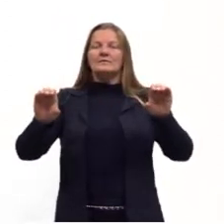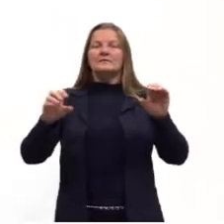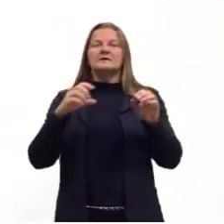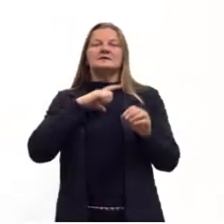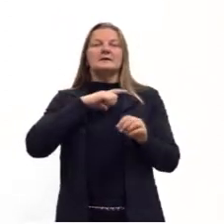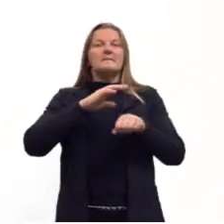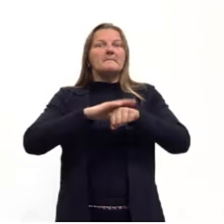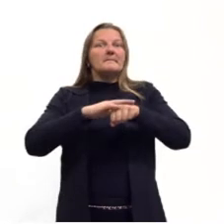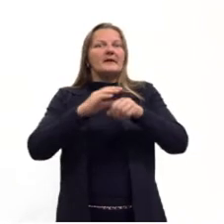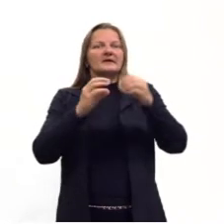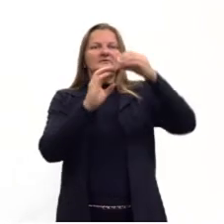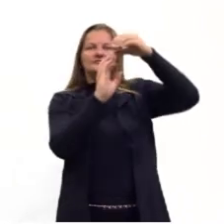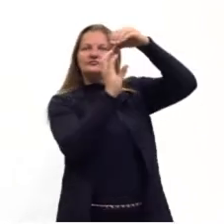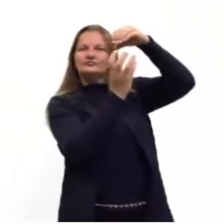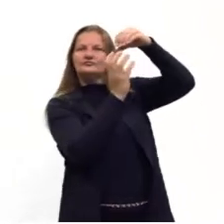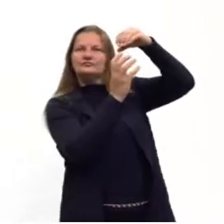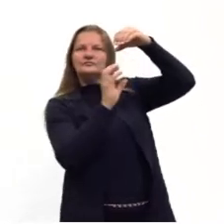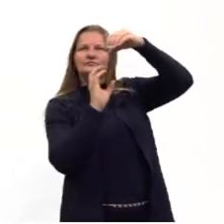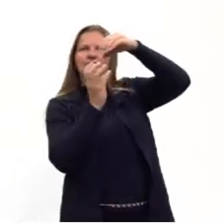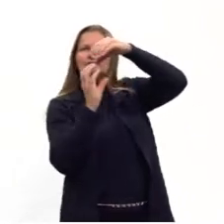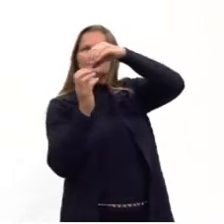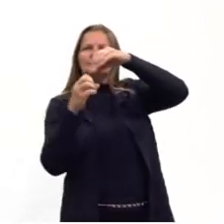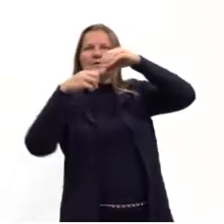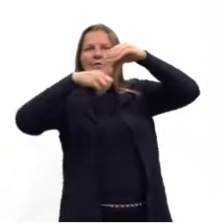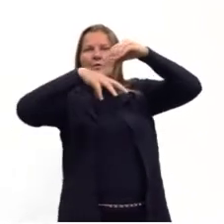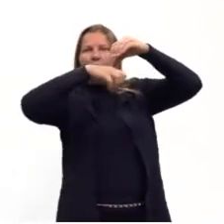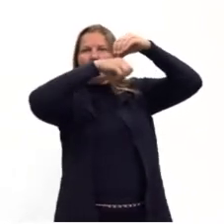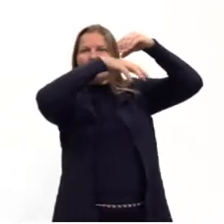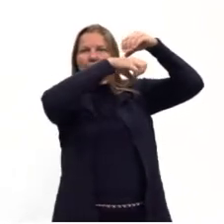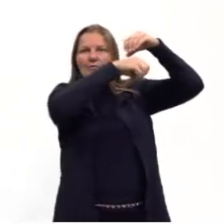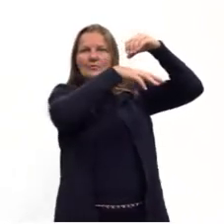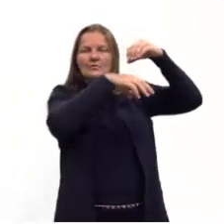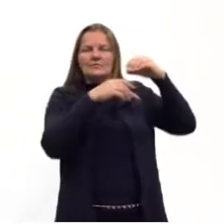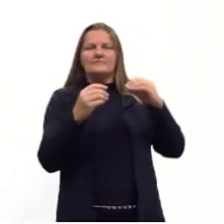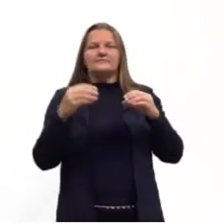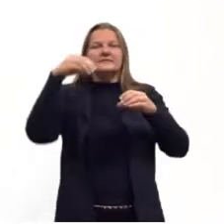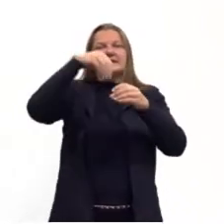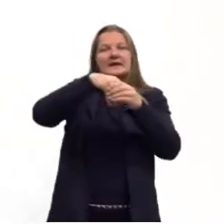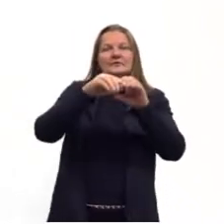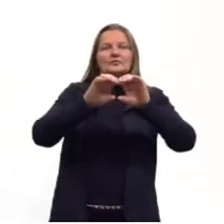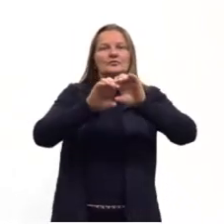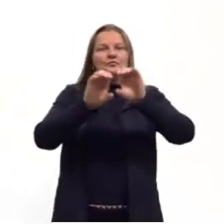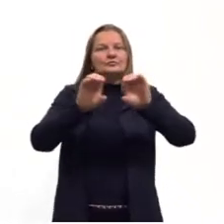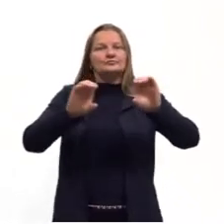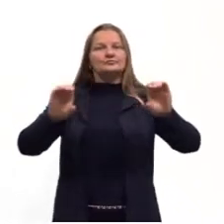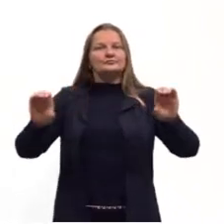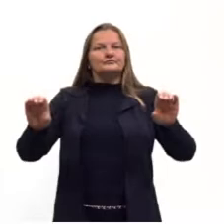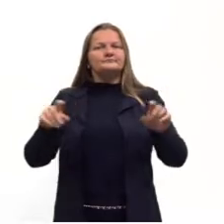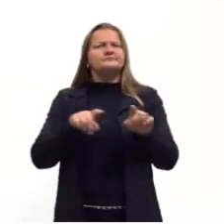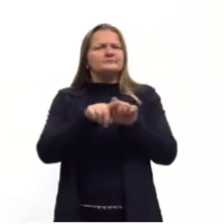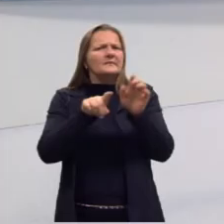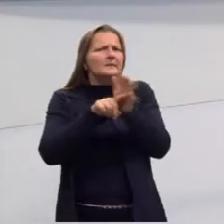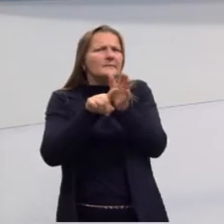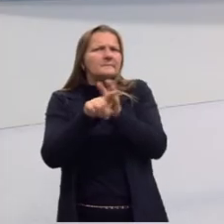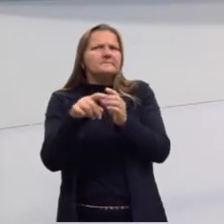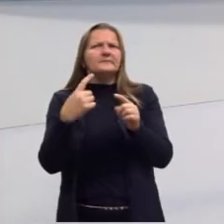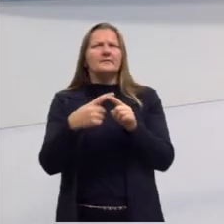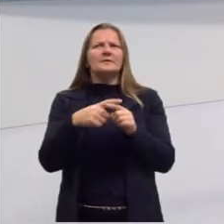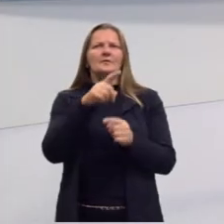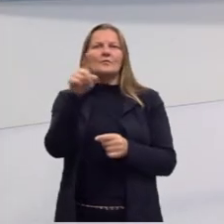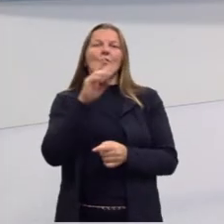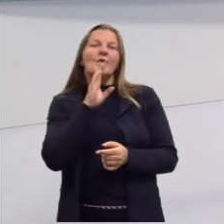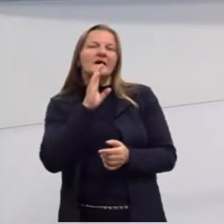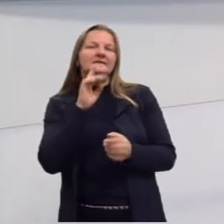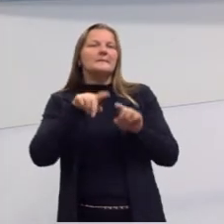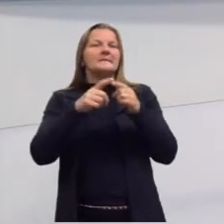lâmpadas forem adicionadas a esse circuito com pouco confusa pergunta por que nem todos os termos aqui